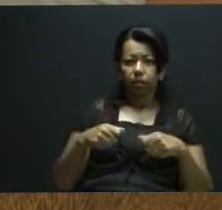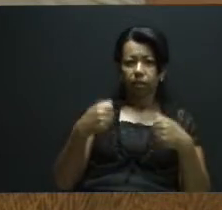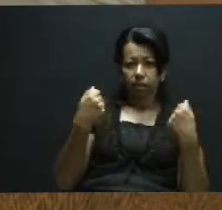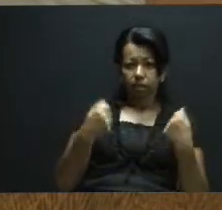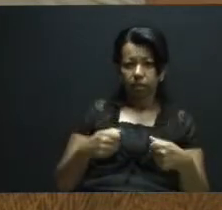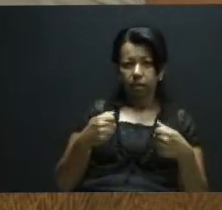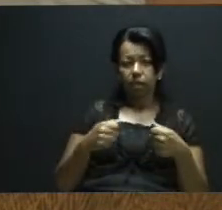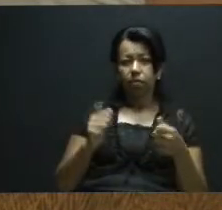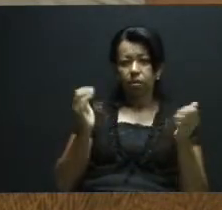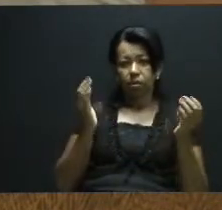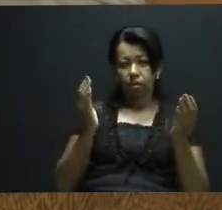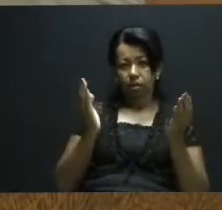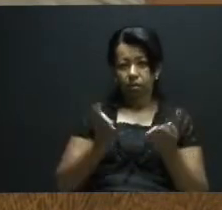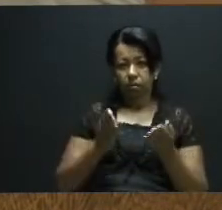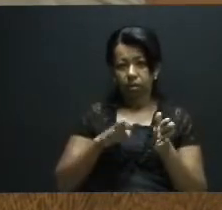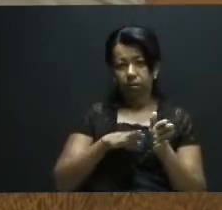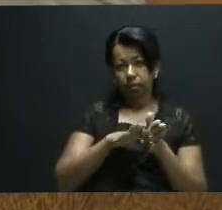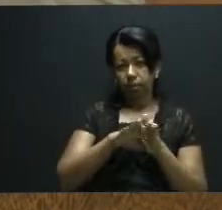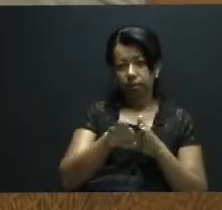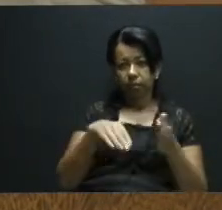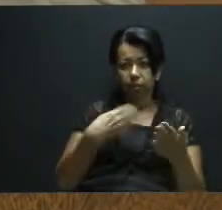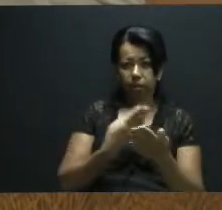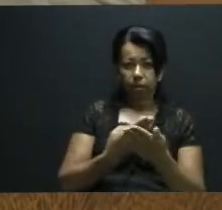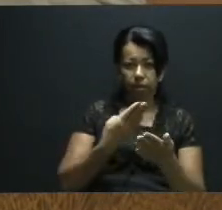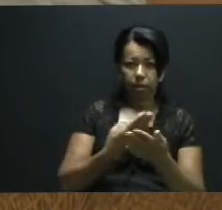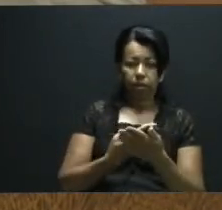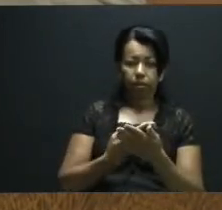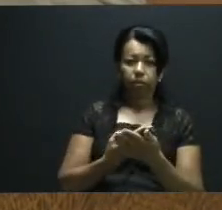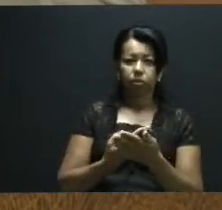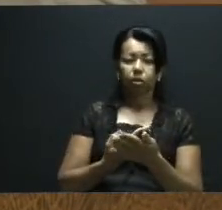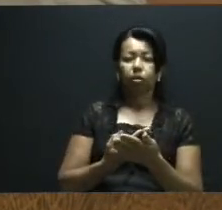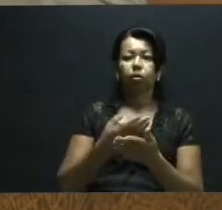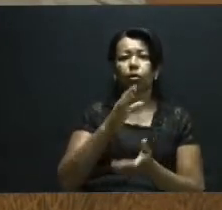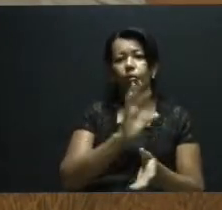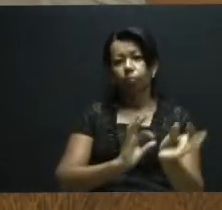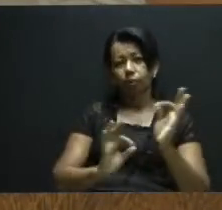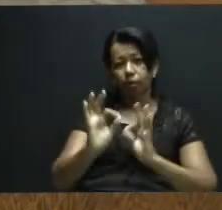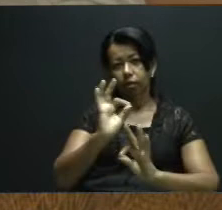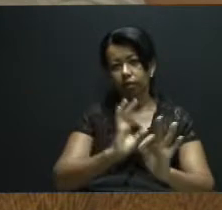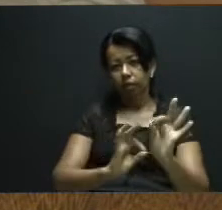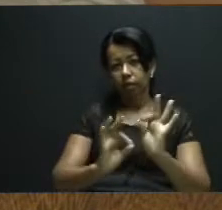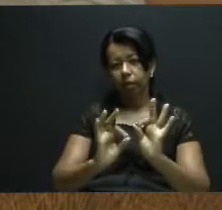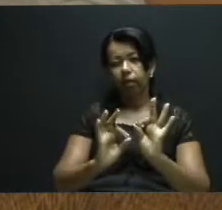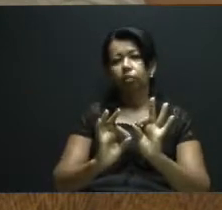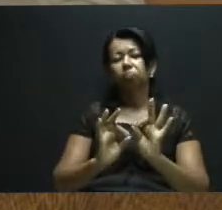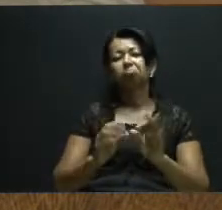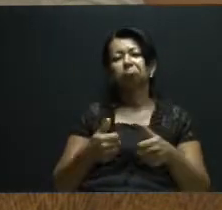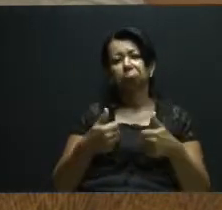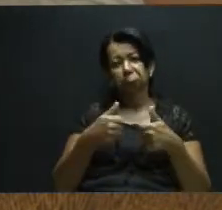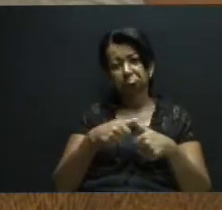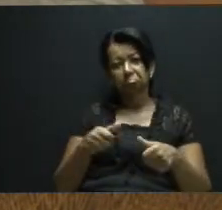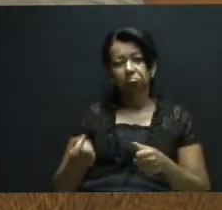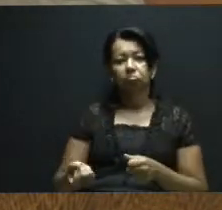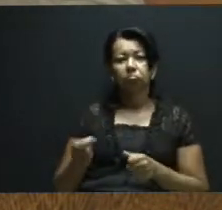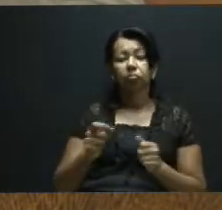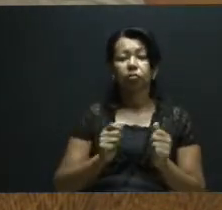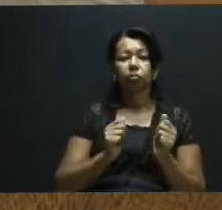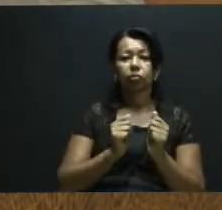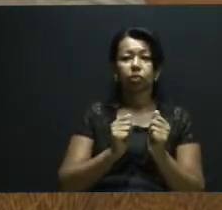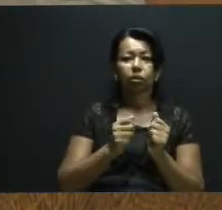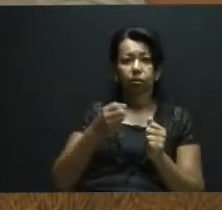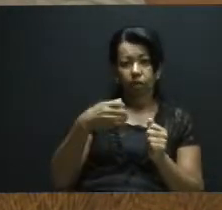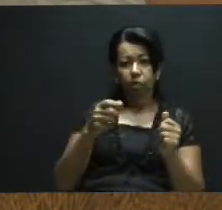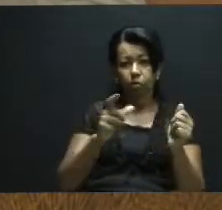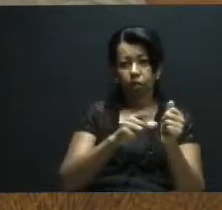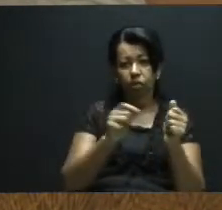doravante a análise do mérito o projeto está em consonância com o artigo 30